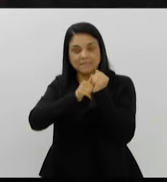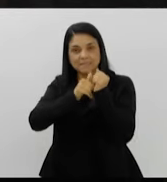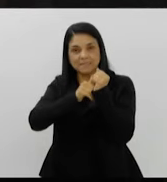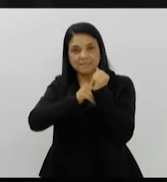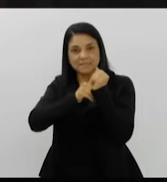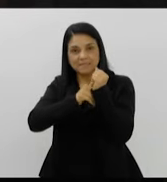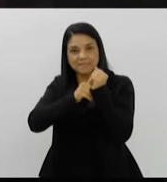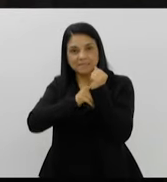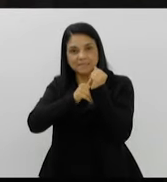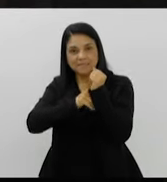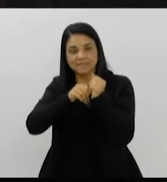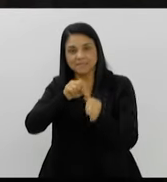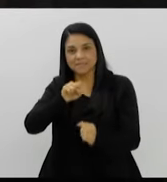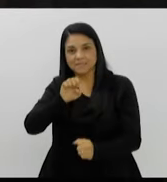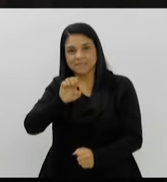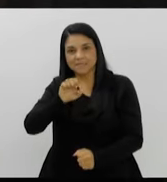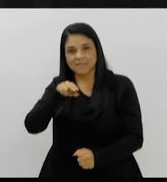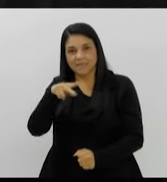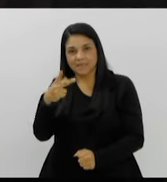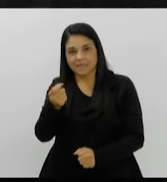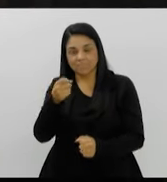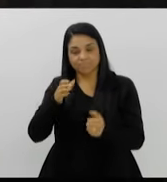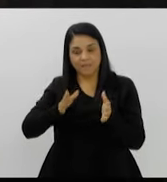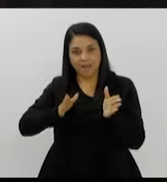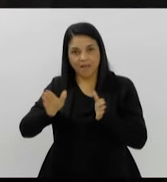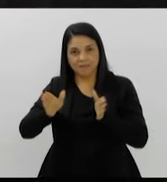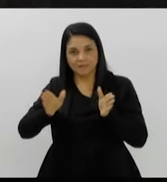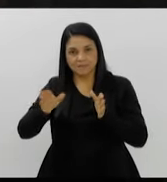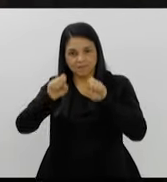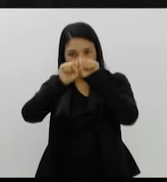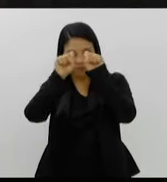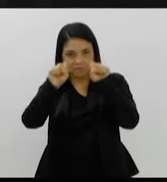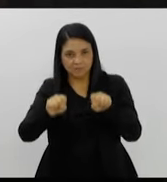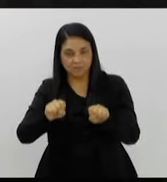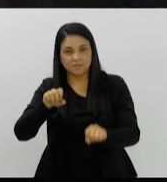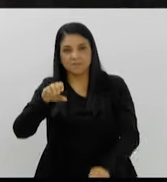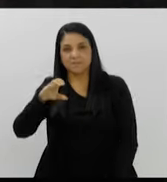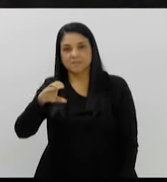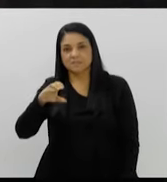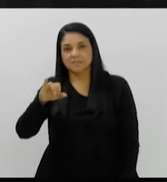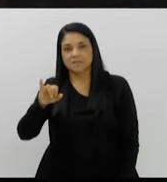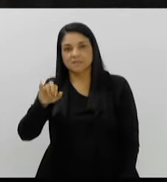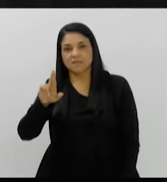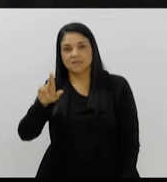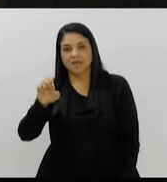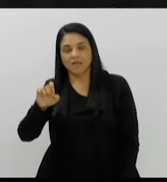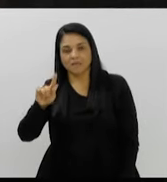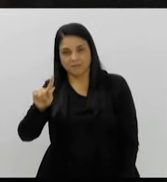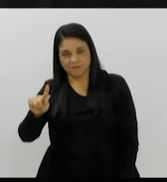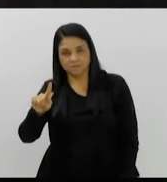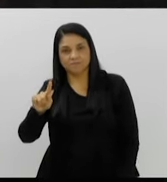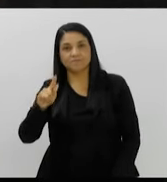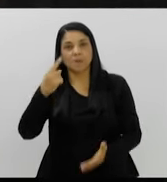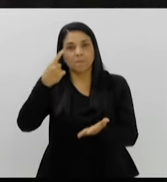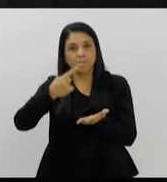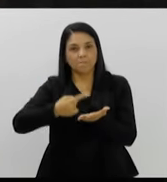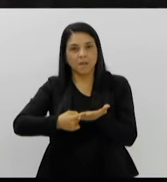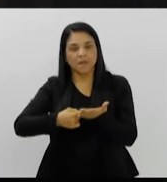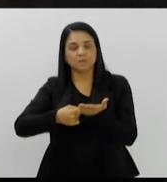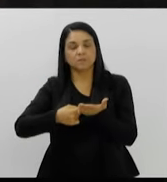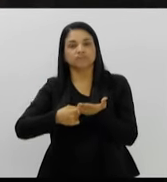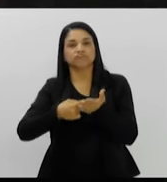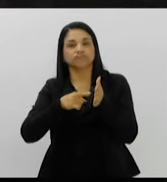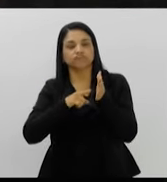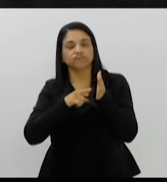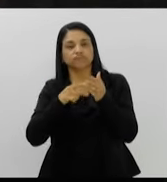detetores da senha que dá acesso ao sistema sreg de marcação de consultas de médicos e de